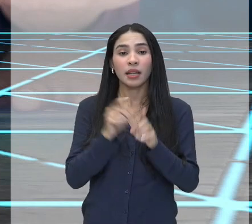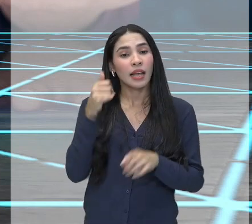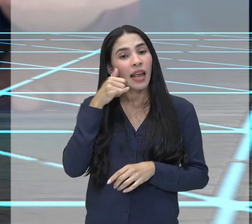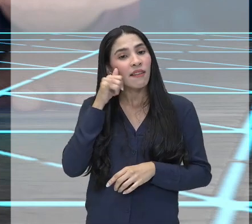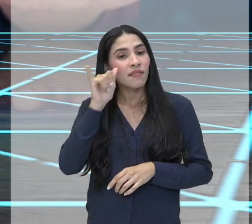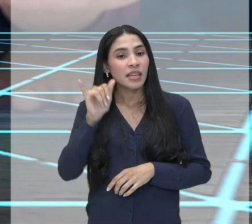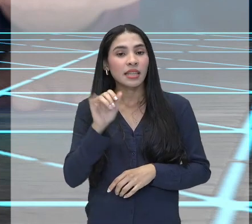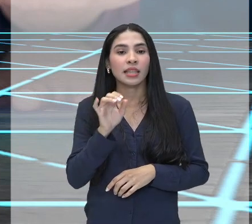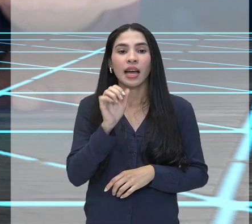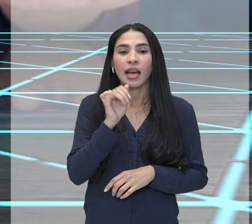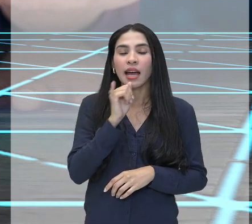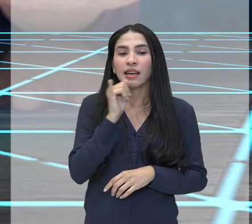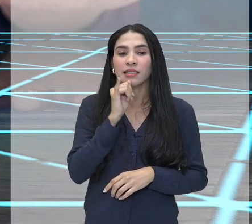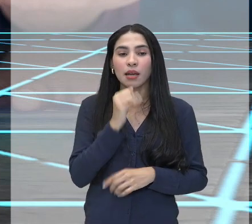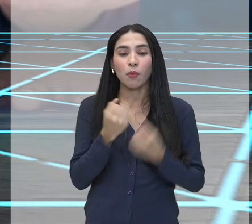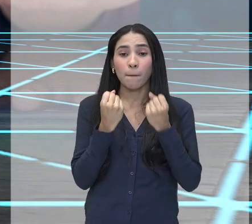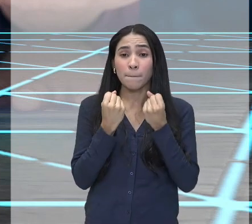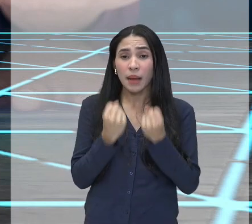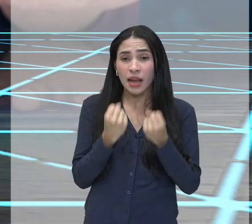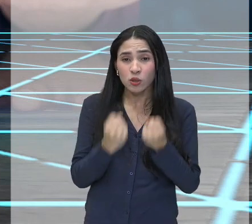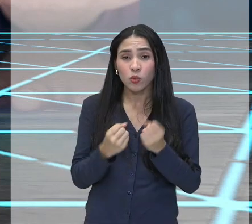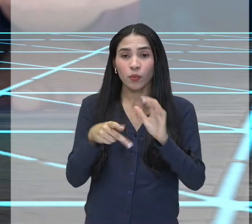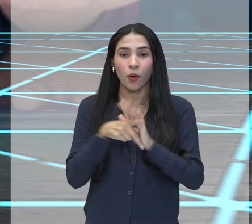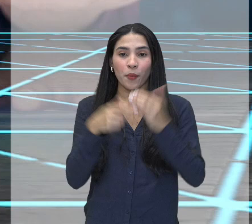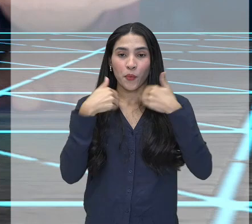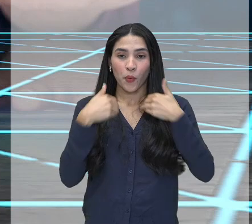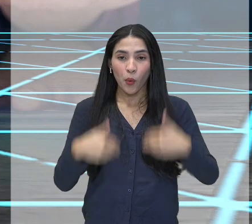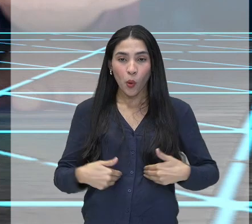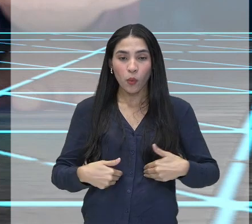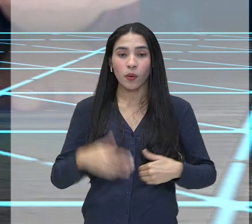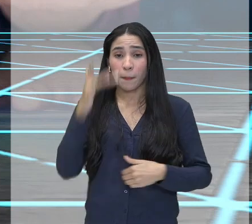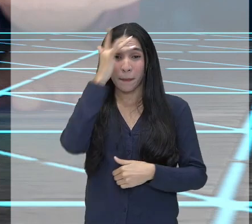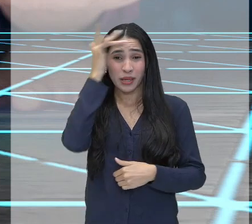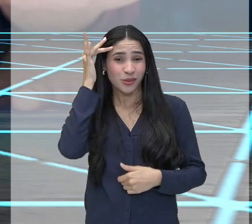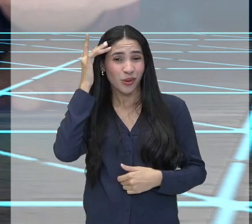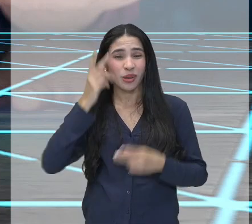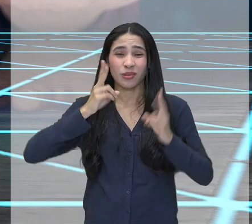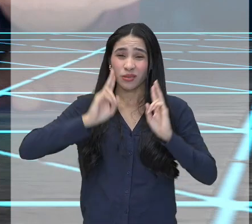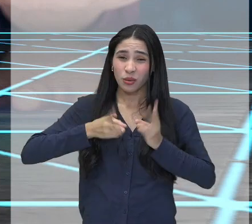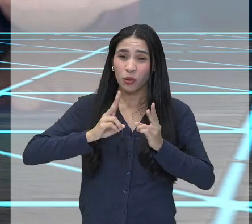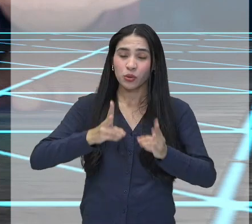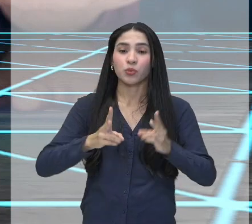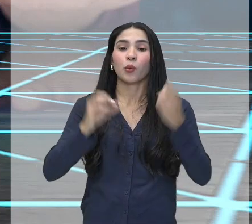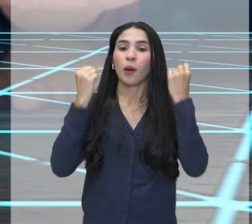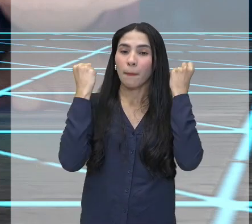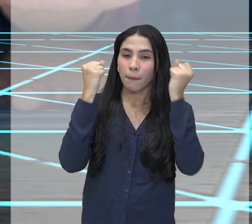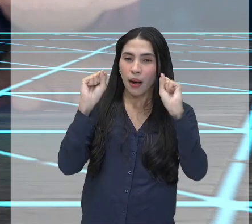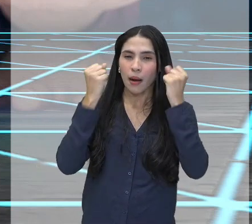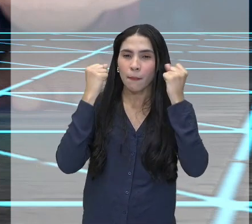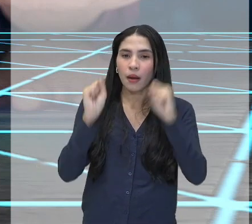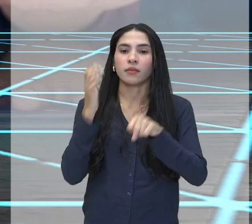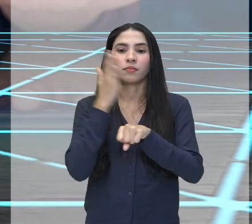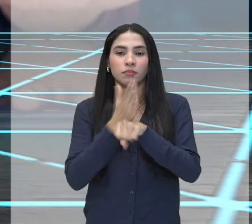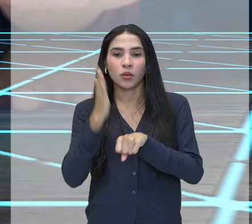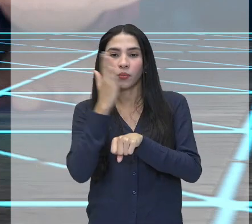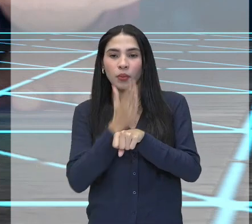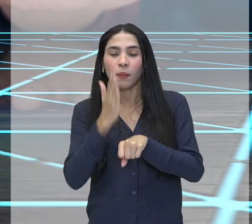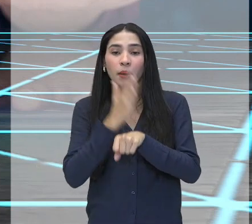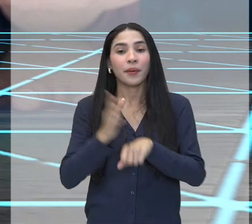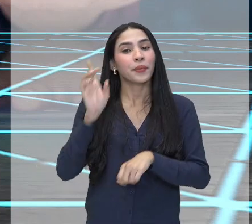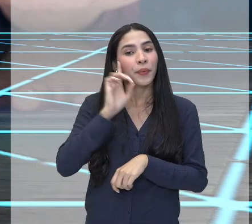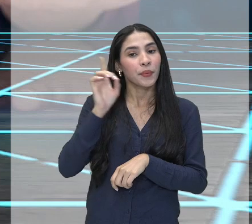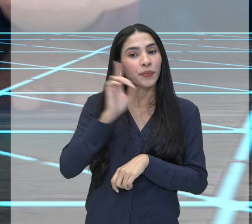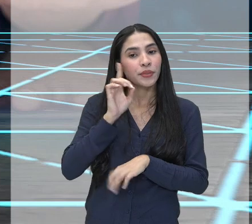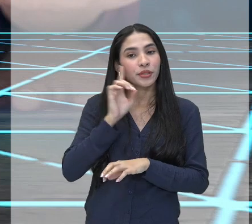reganho desse peso corporal, né? Uma vez que a pessoa continua com esse hábito de praticar atividade física, exercício físico todos os dias,